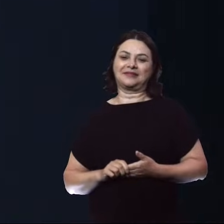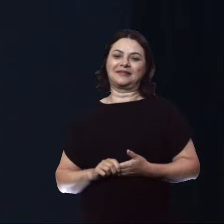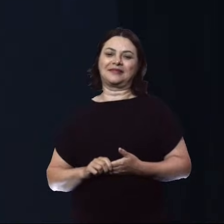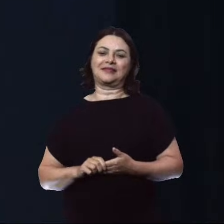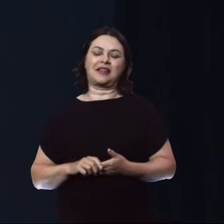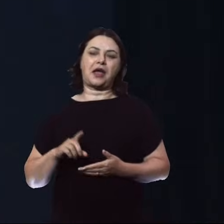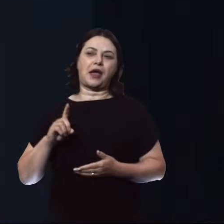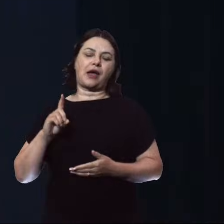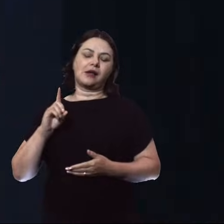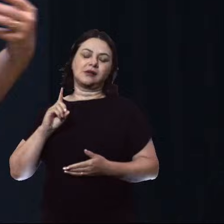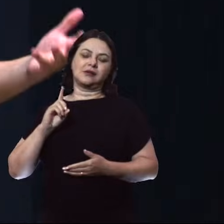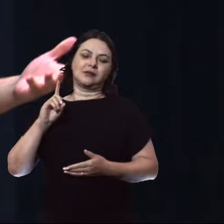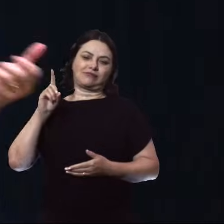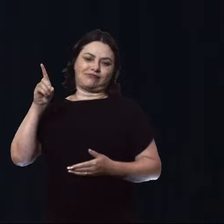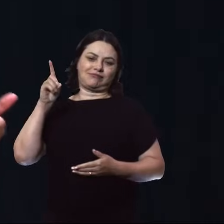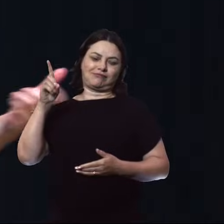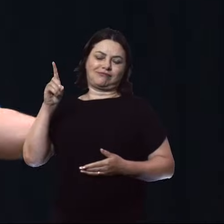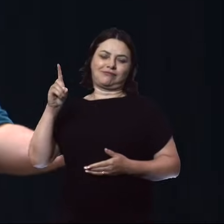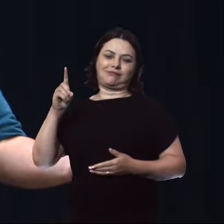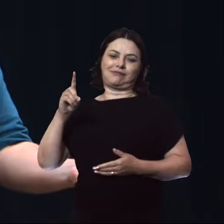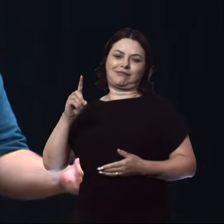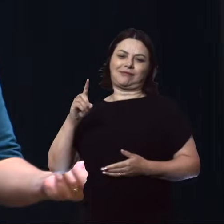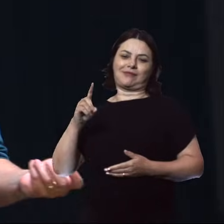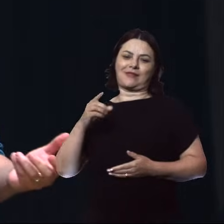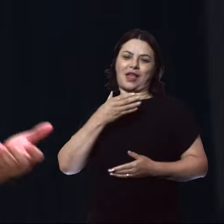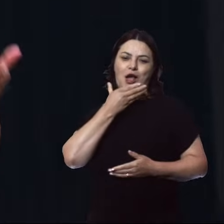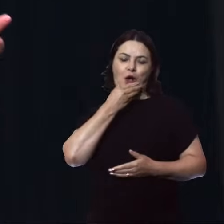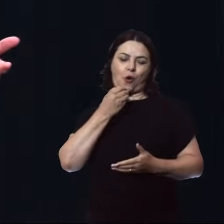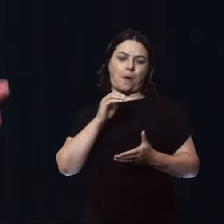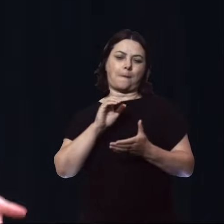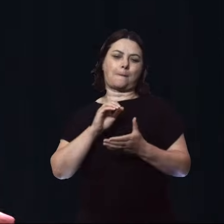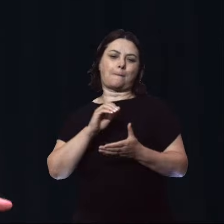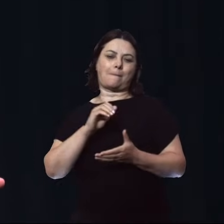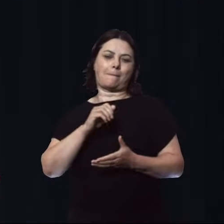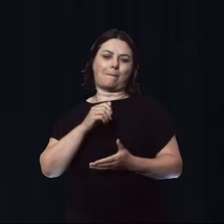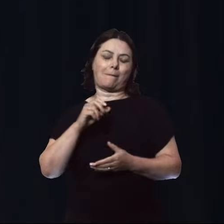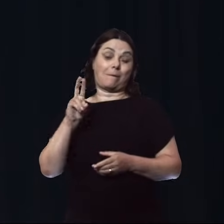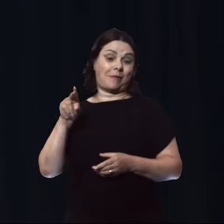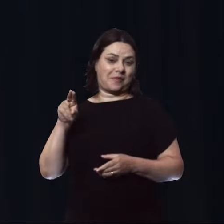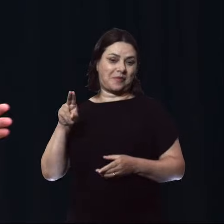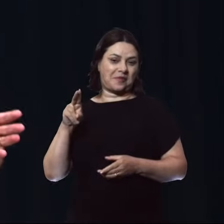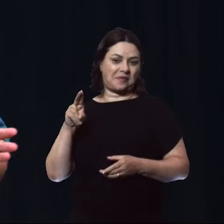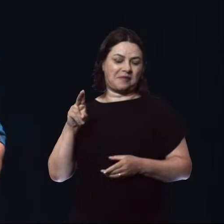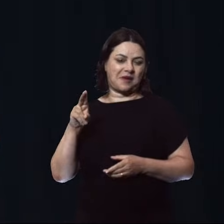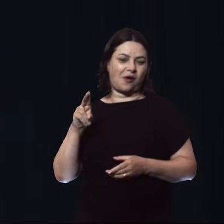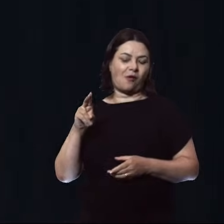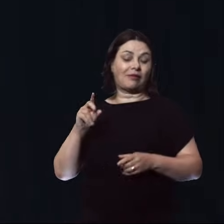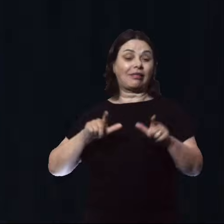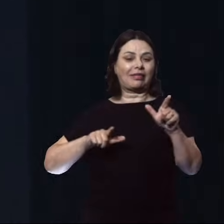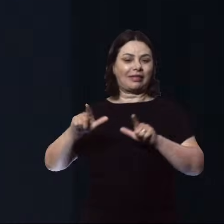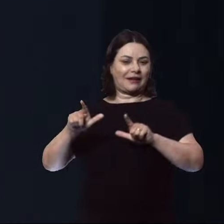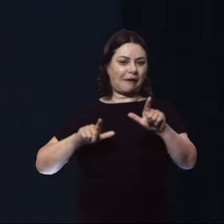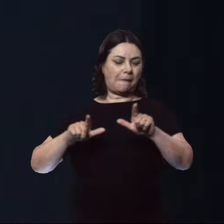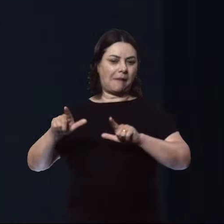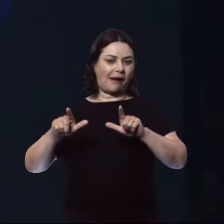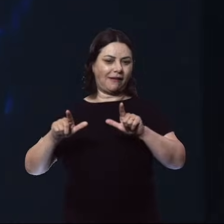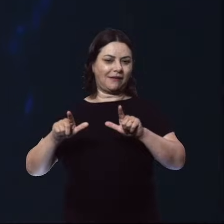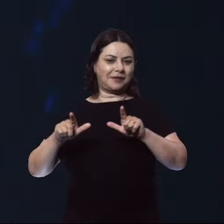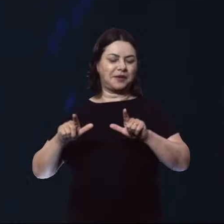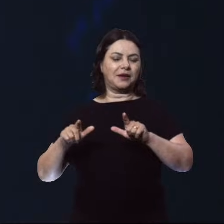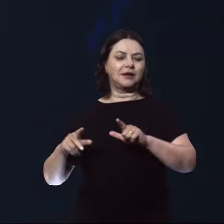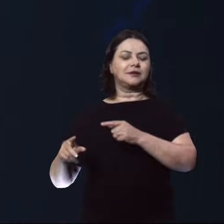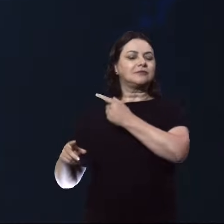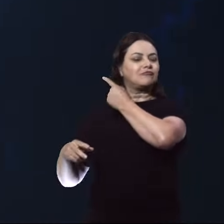irmão lá, que tá na casa dele, estava esse secador, porque a mãe dele é cabeleireira. E aí já estava velho o secador, ela comprou um